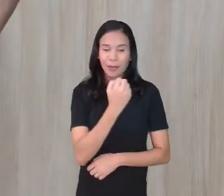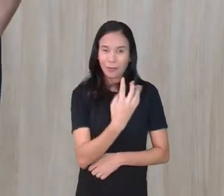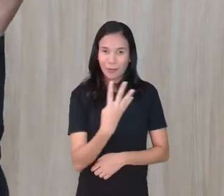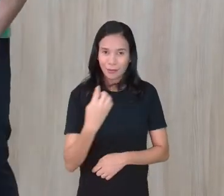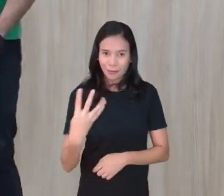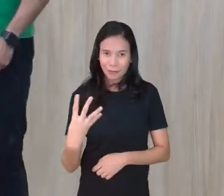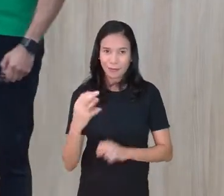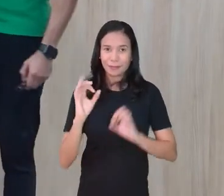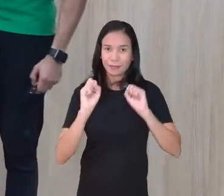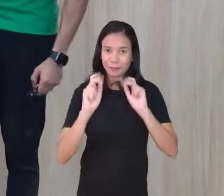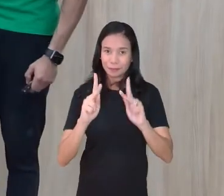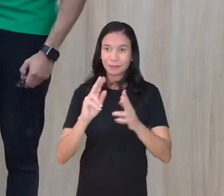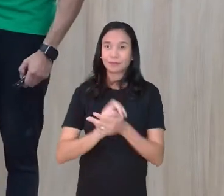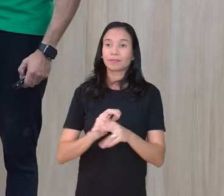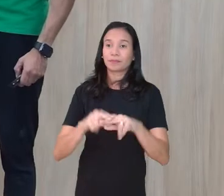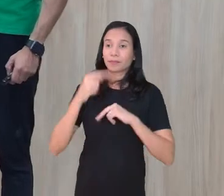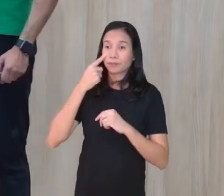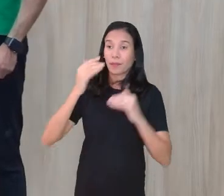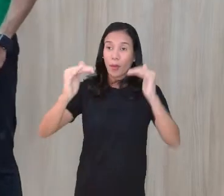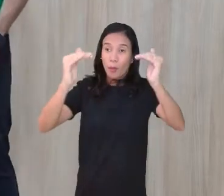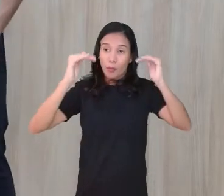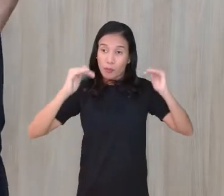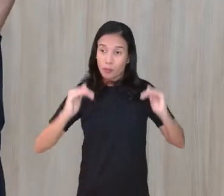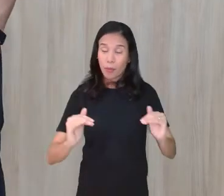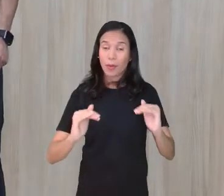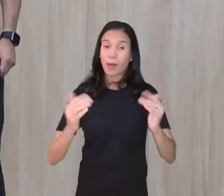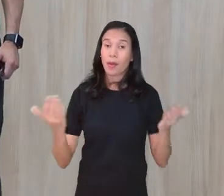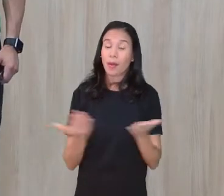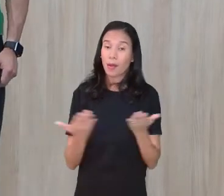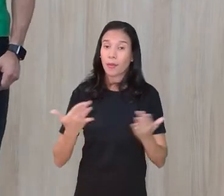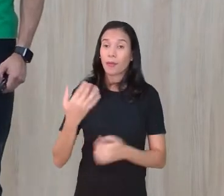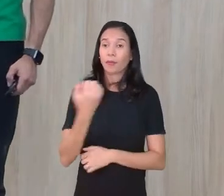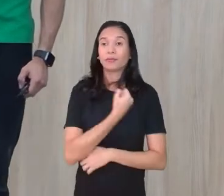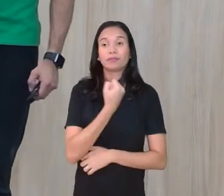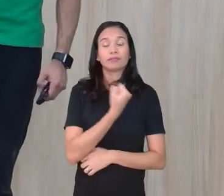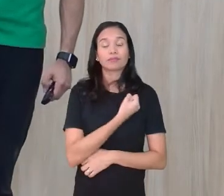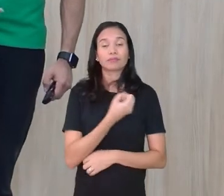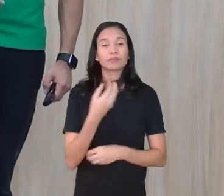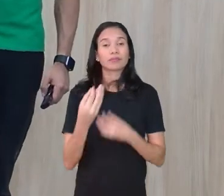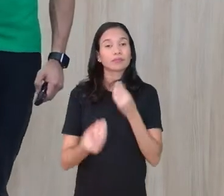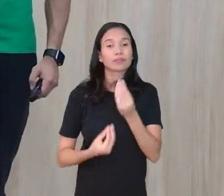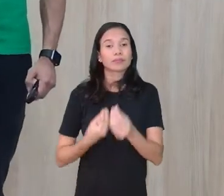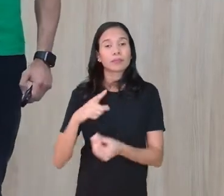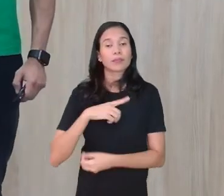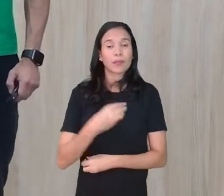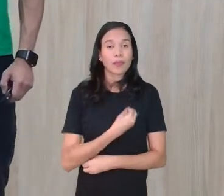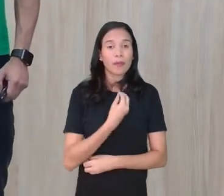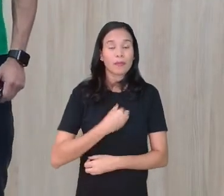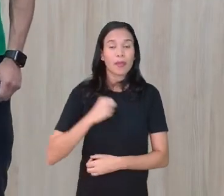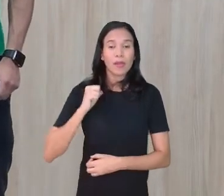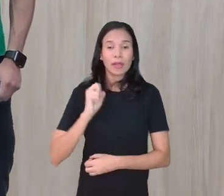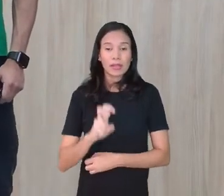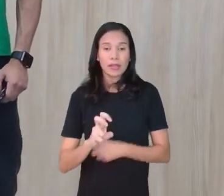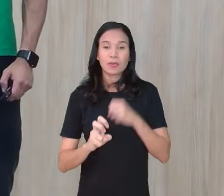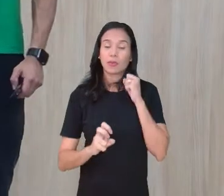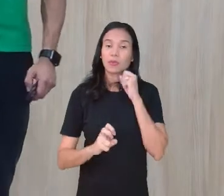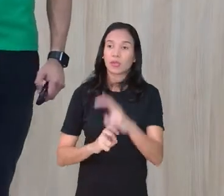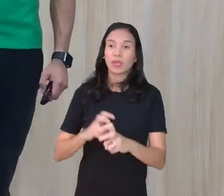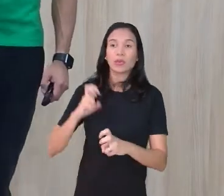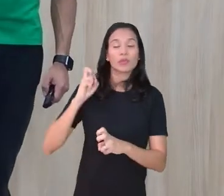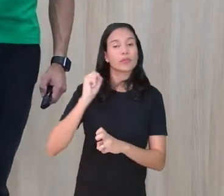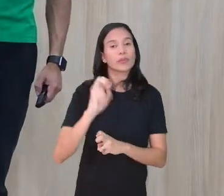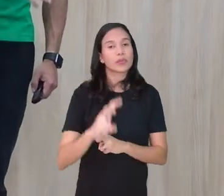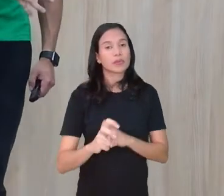44, certo? Aqui, ó, eu tenho a sequência de números que estão indo aí de 5 em 5.